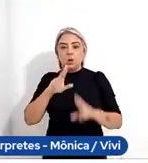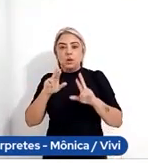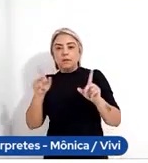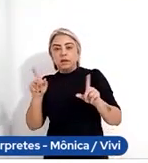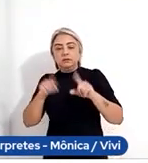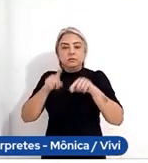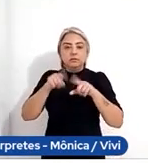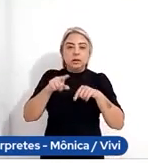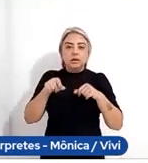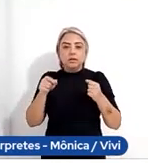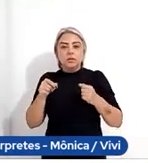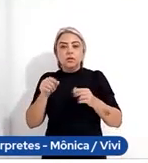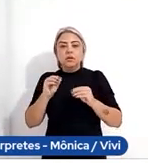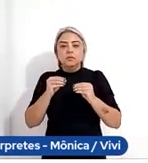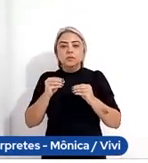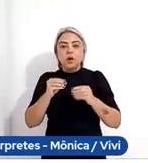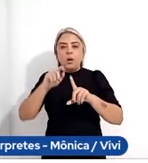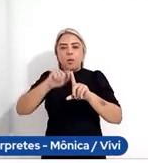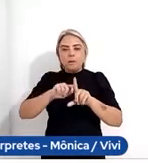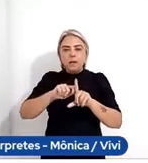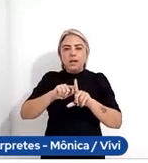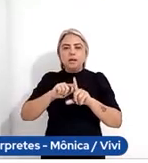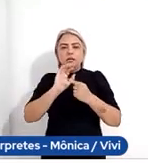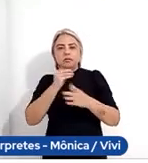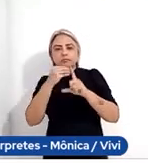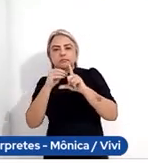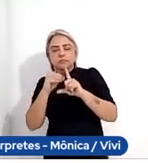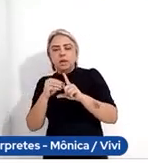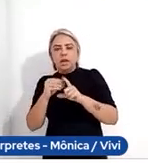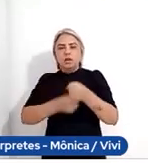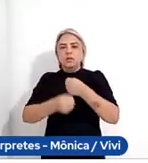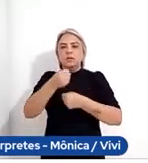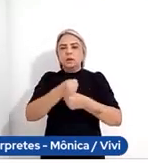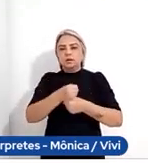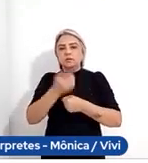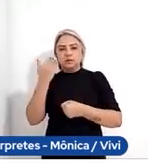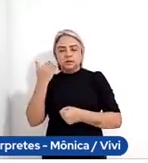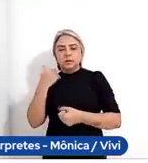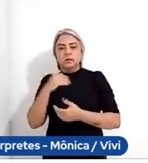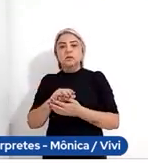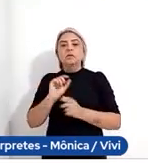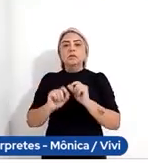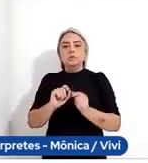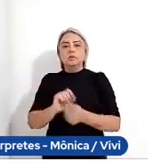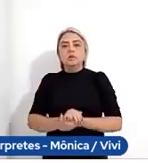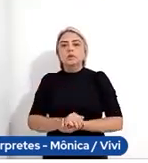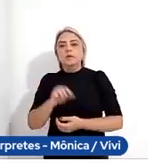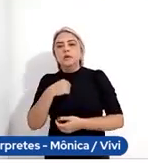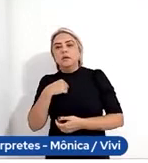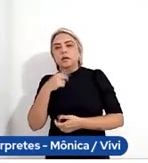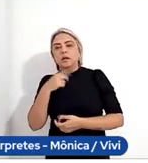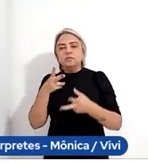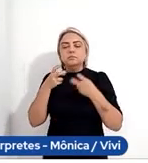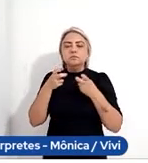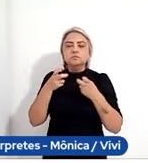acordo com o mês em que elas foram postas do ano passado, né? Então, se vocês